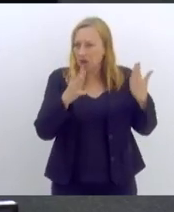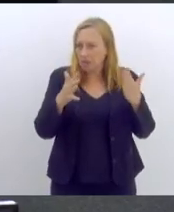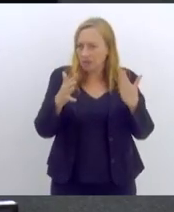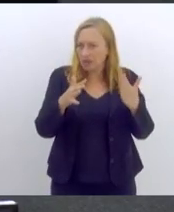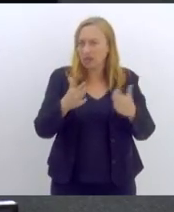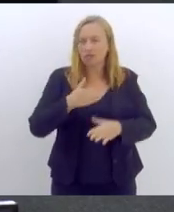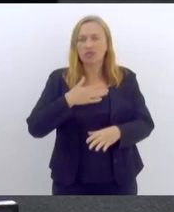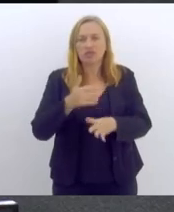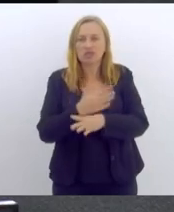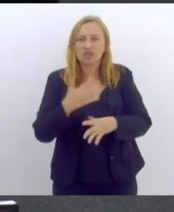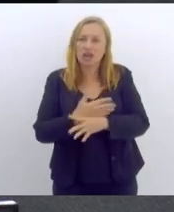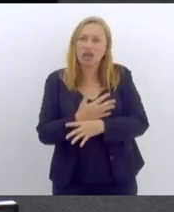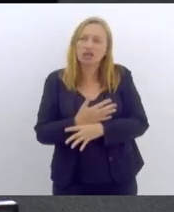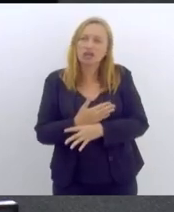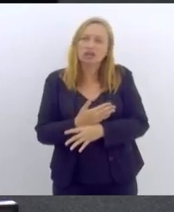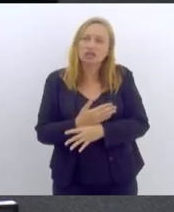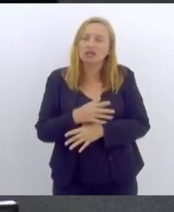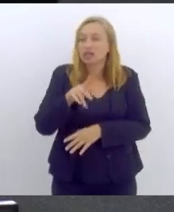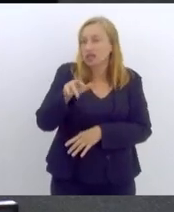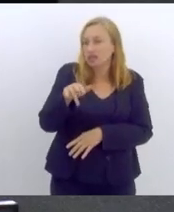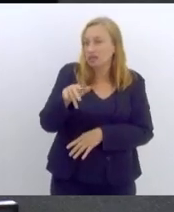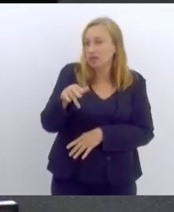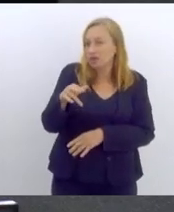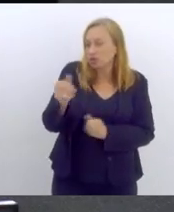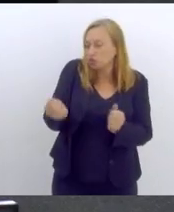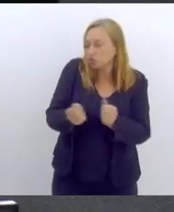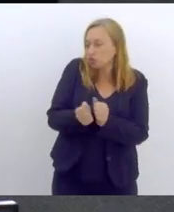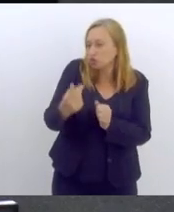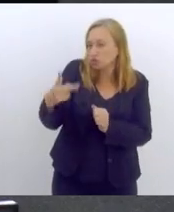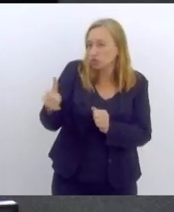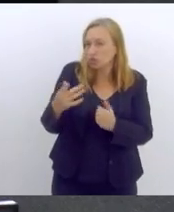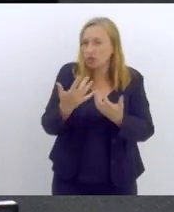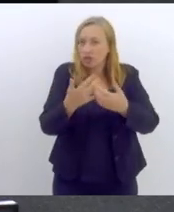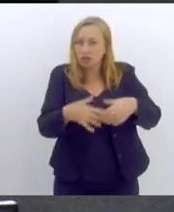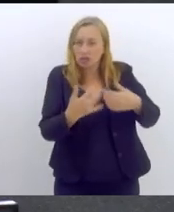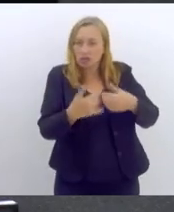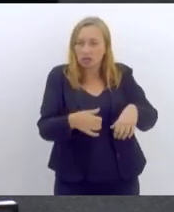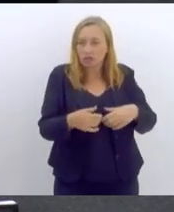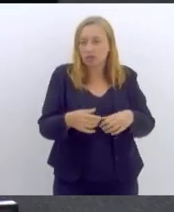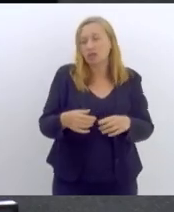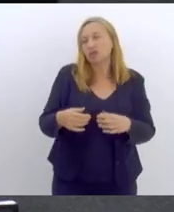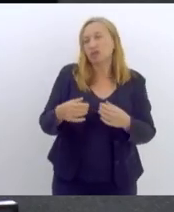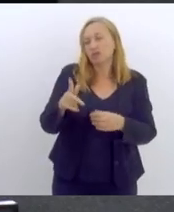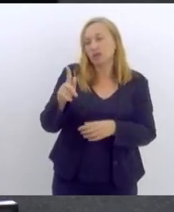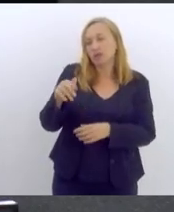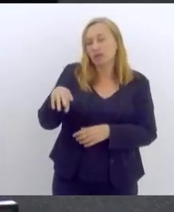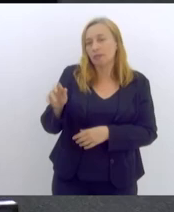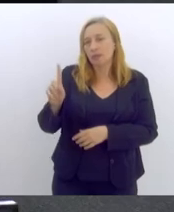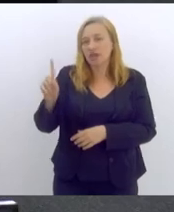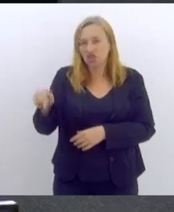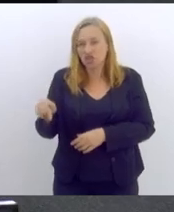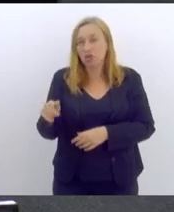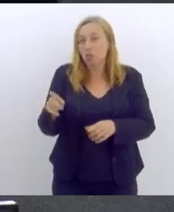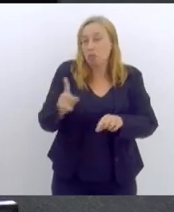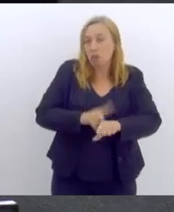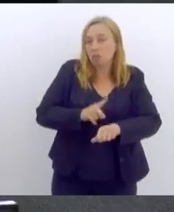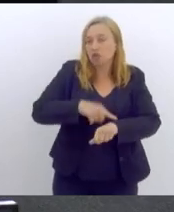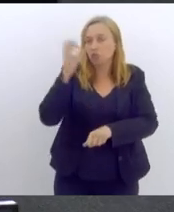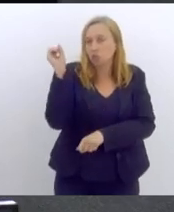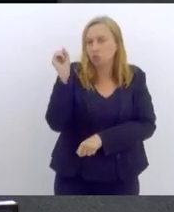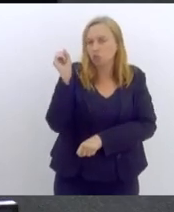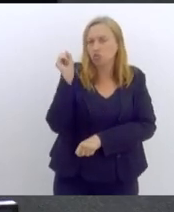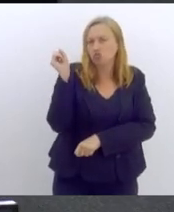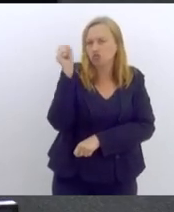minha cidade, cidade irmã e vizinha da sua, Petrópolis e Magé, a gente passou por um momento muito ruim. Na verdade, foram dois